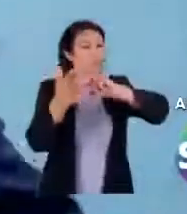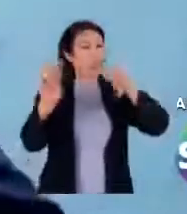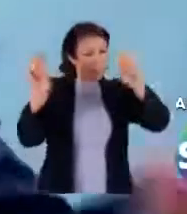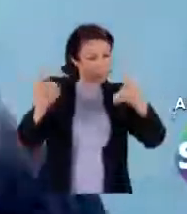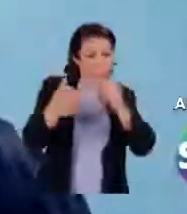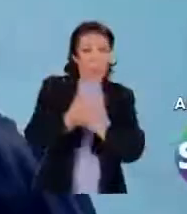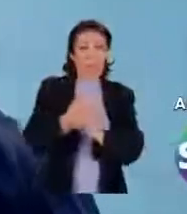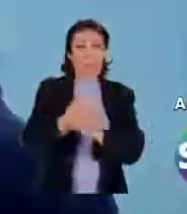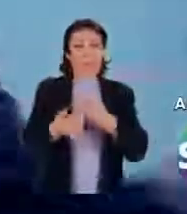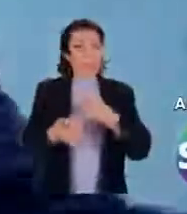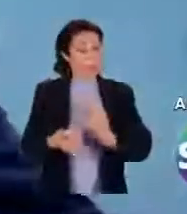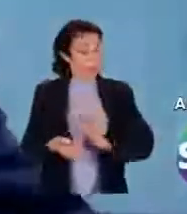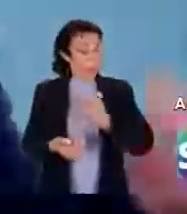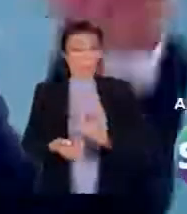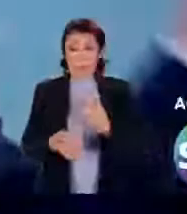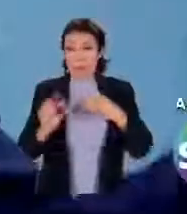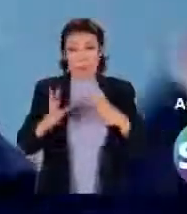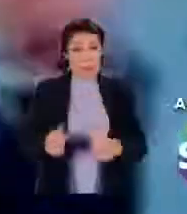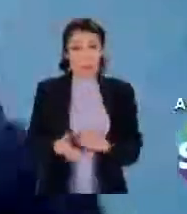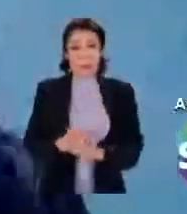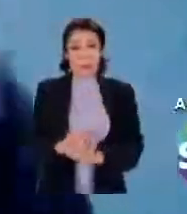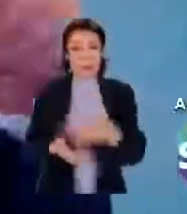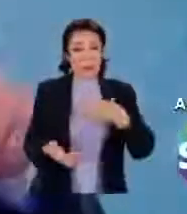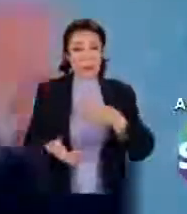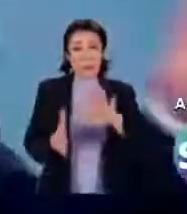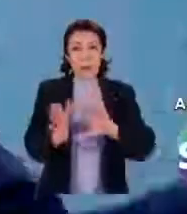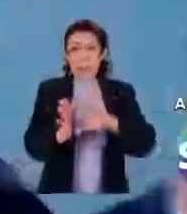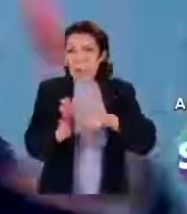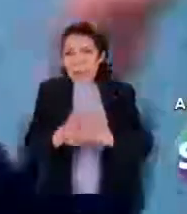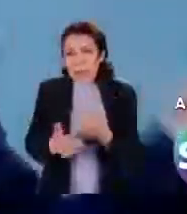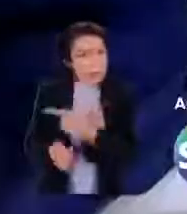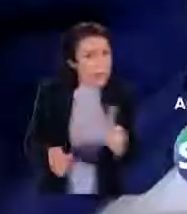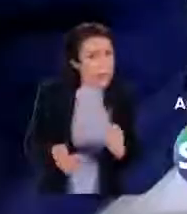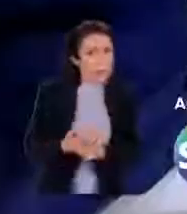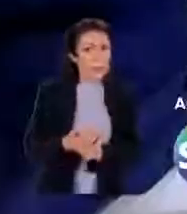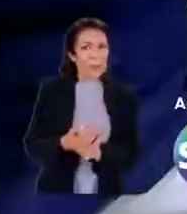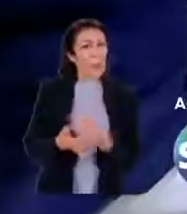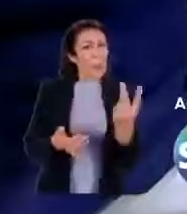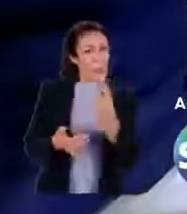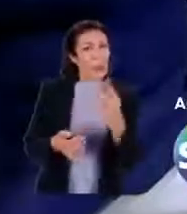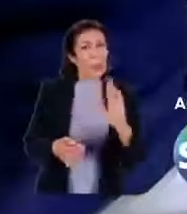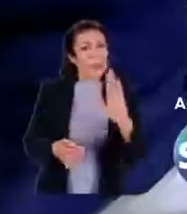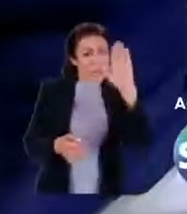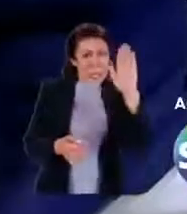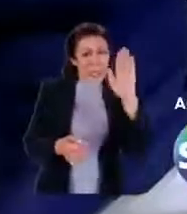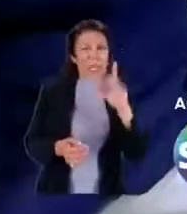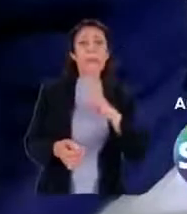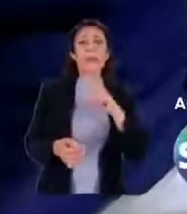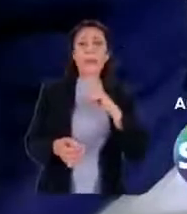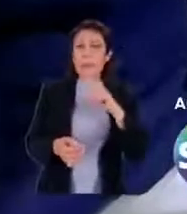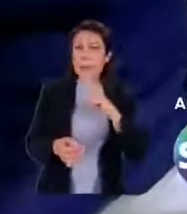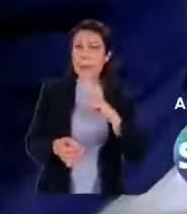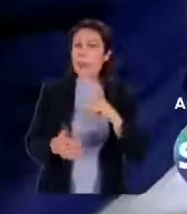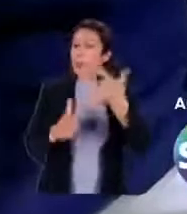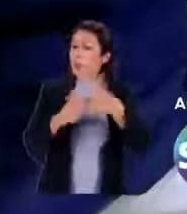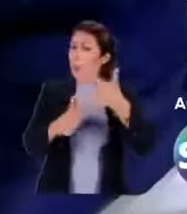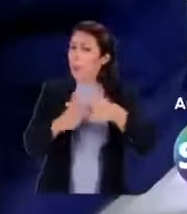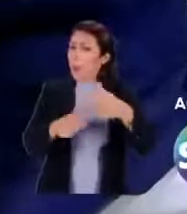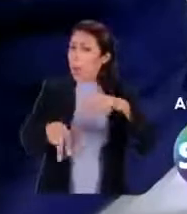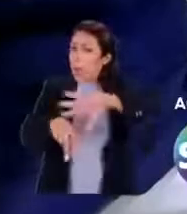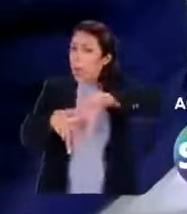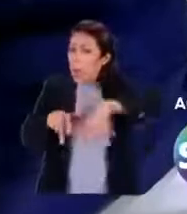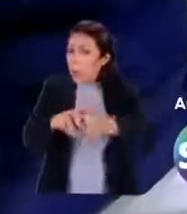tem filho ladrão nem respondeu os dois que estão aí liderando tem filhos acusados de de de de coisas graves de corrupção eu chego limpo